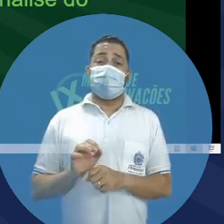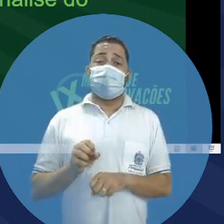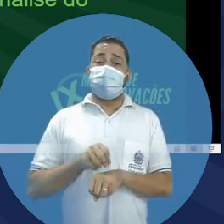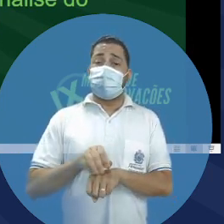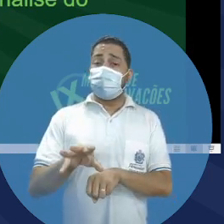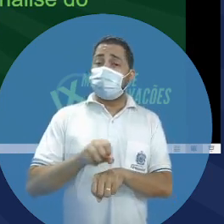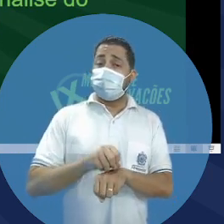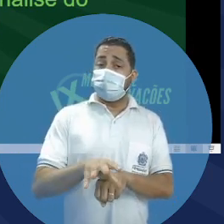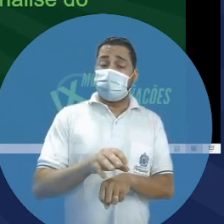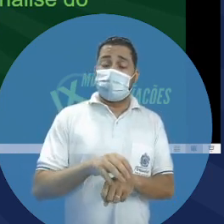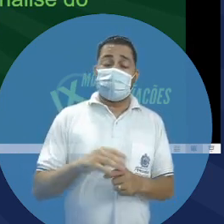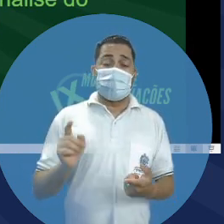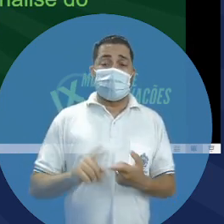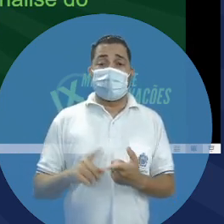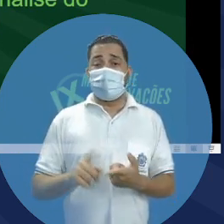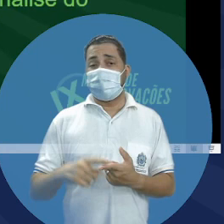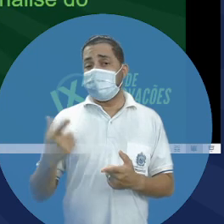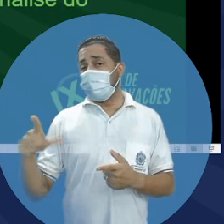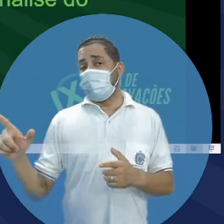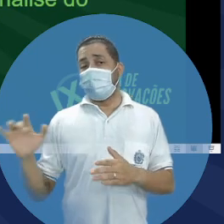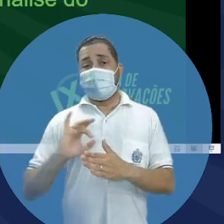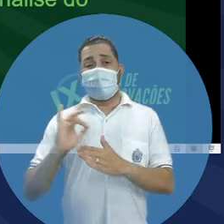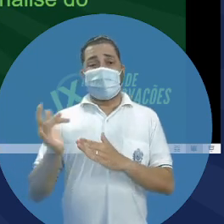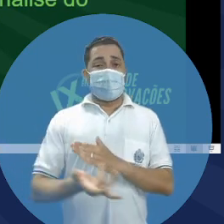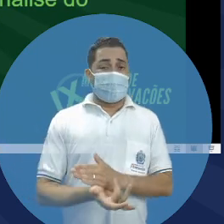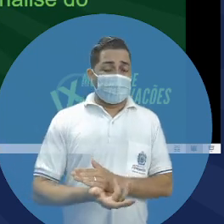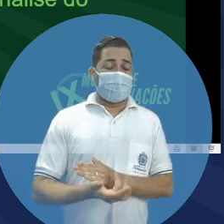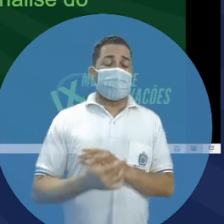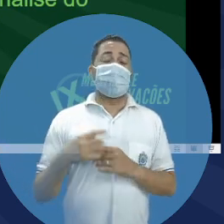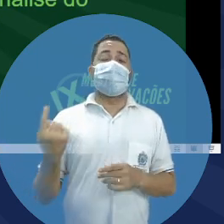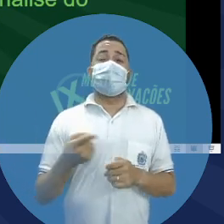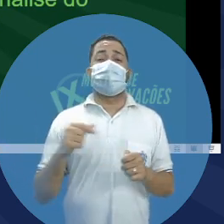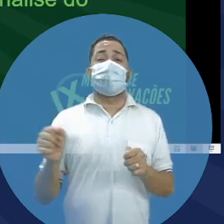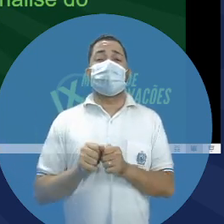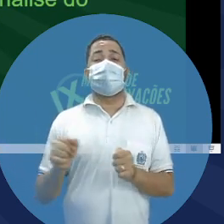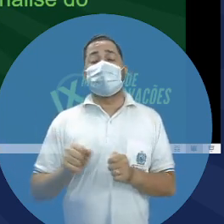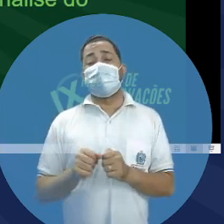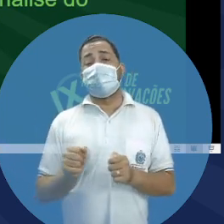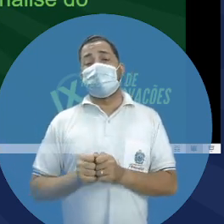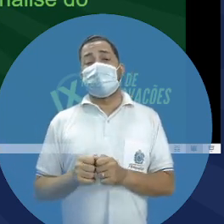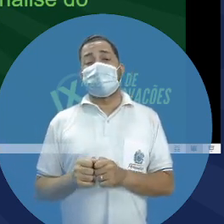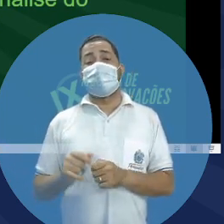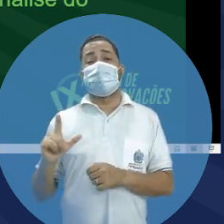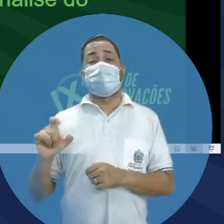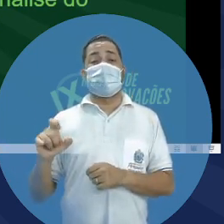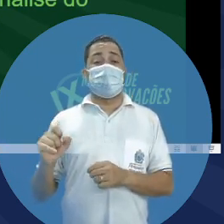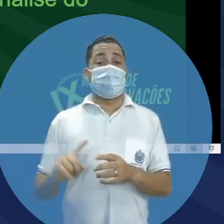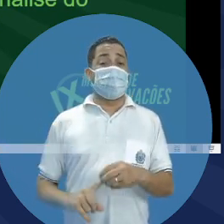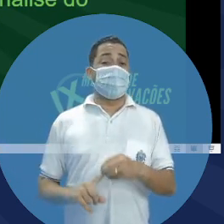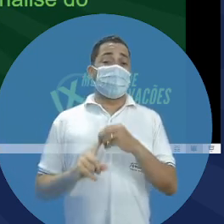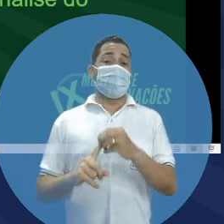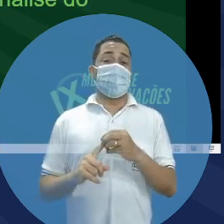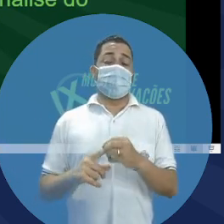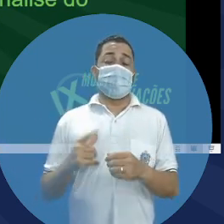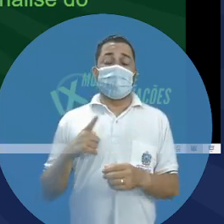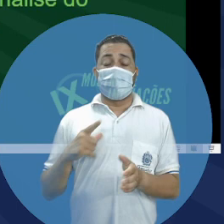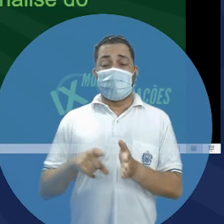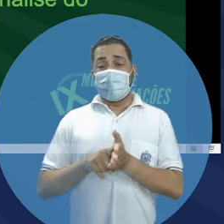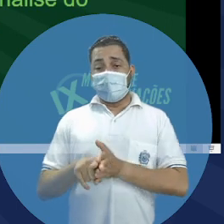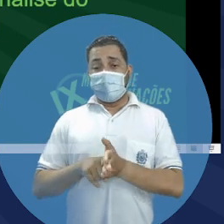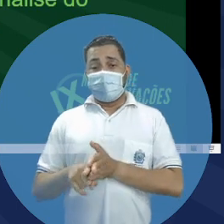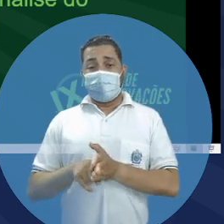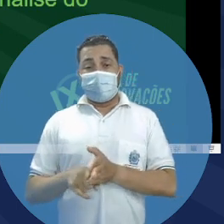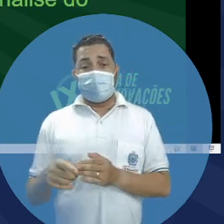de outras redes sociais, e a gente fez uso principalmente do Instagram porque foi feito um levantamento prévio com